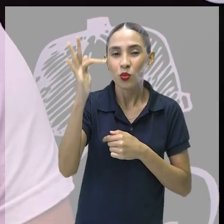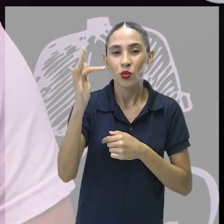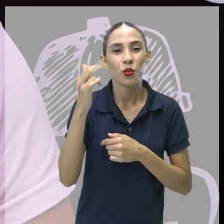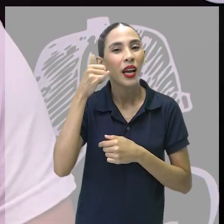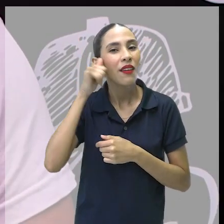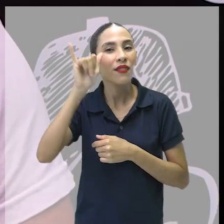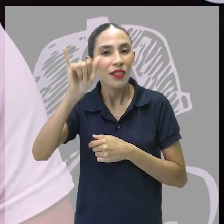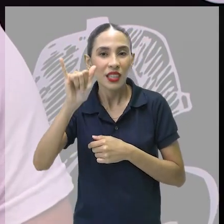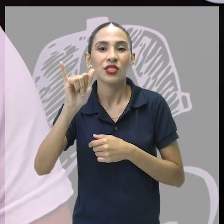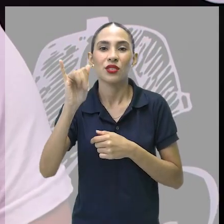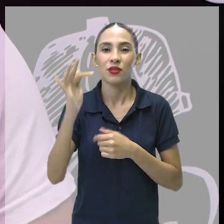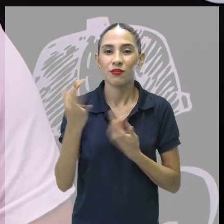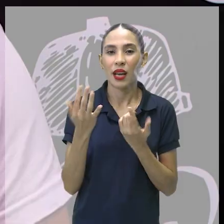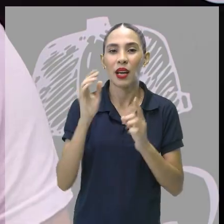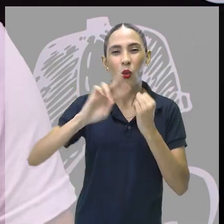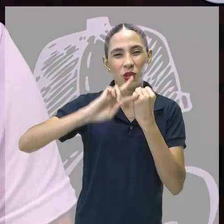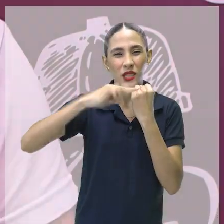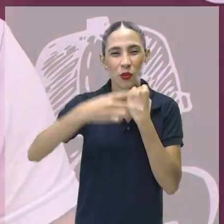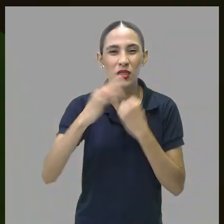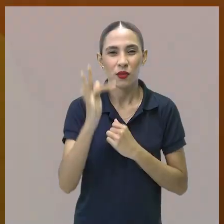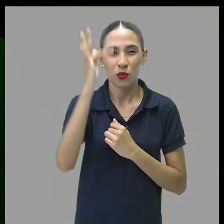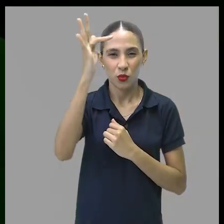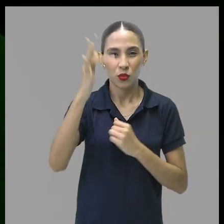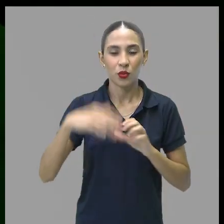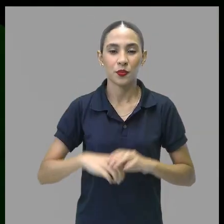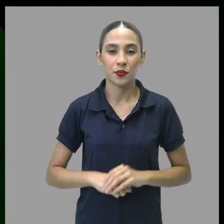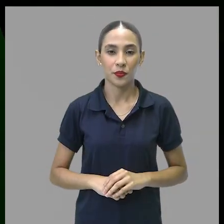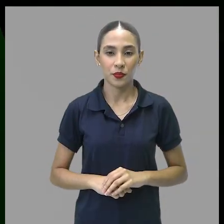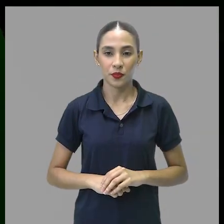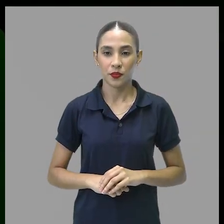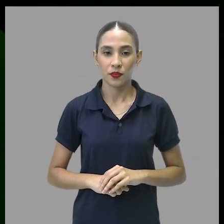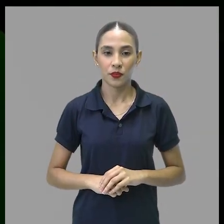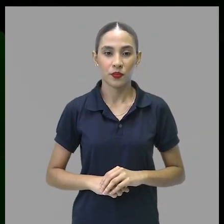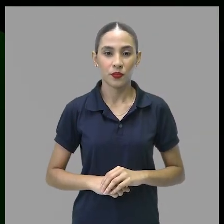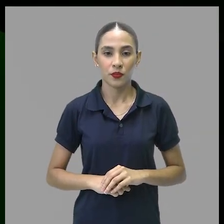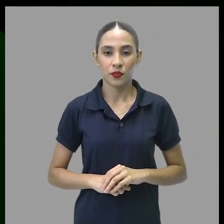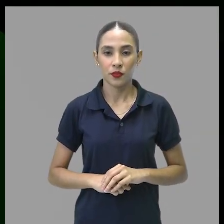não impacte nas gerações que virão, né?